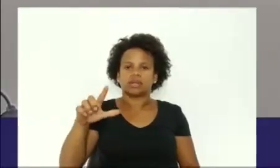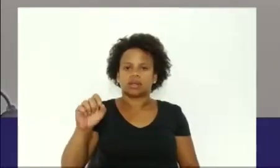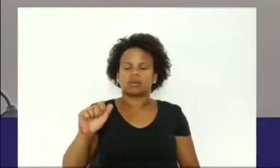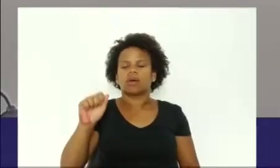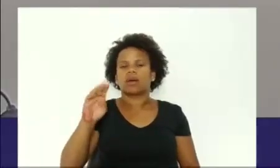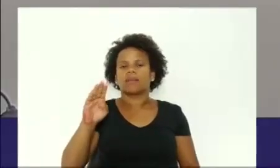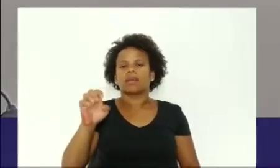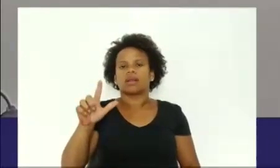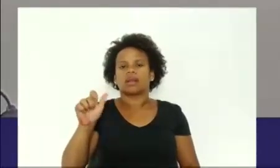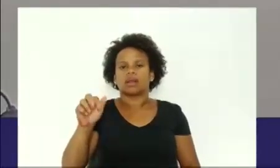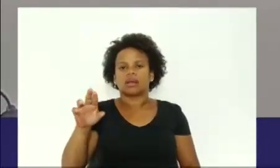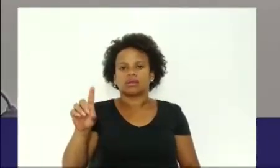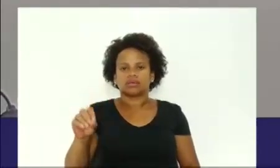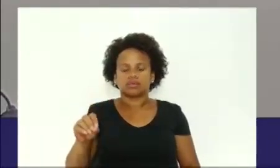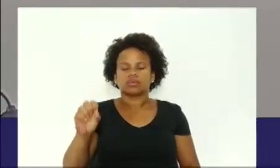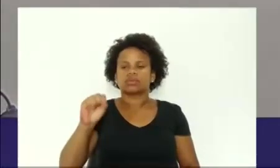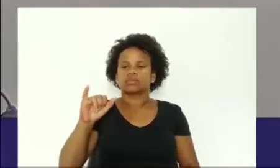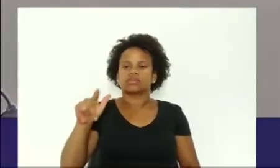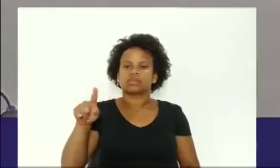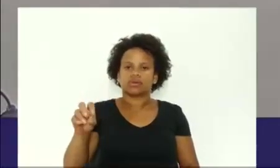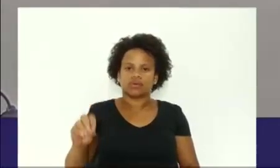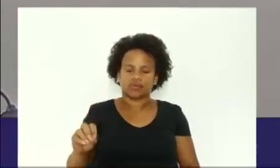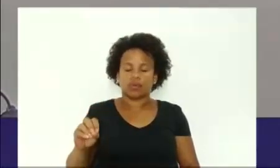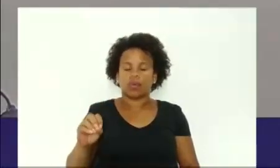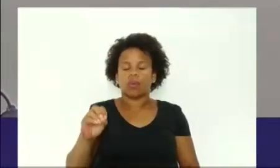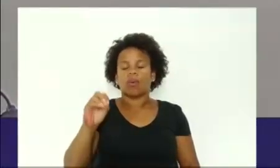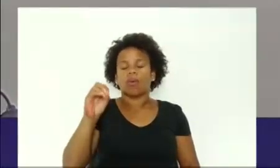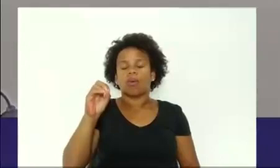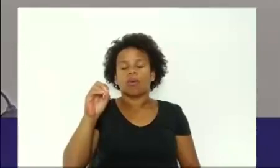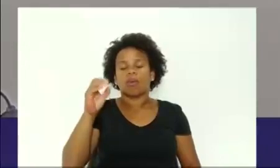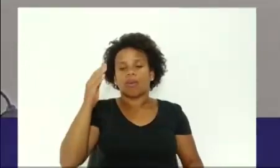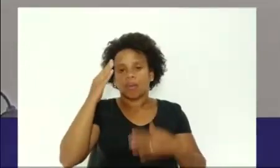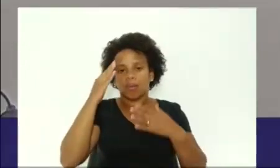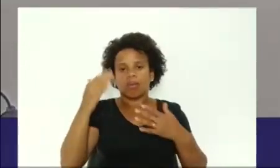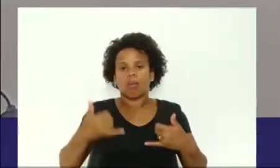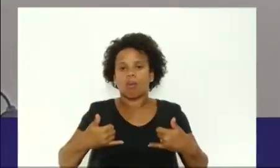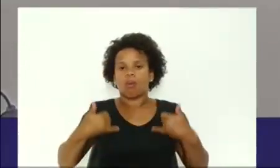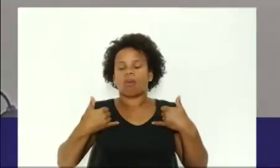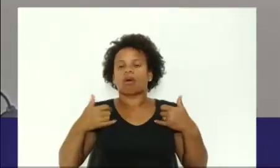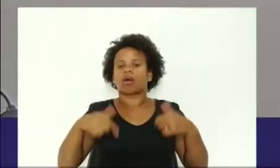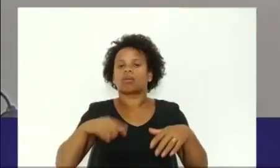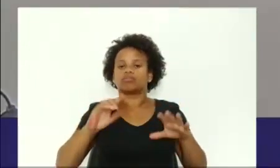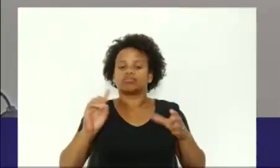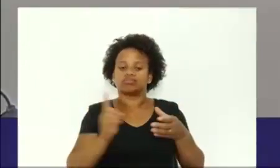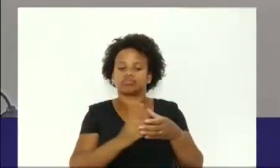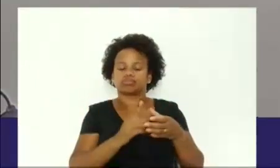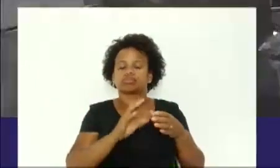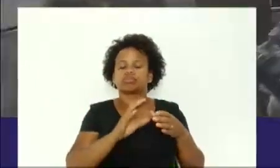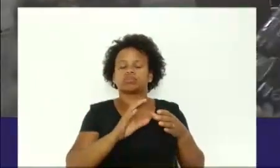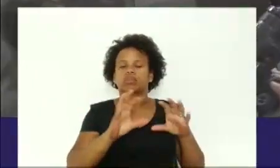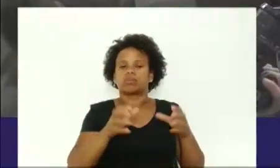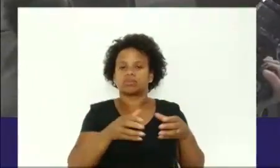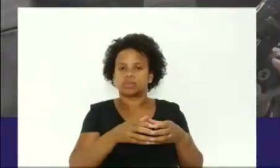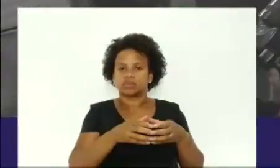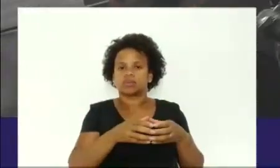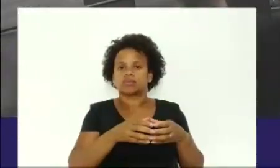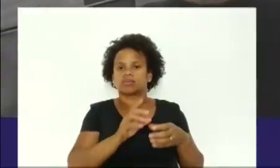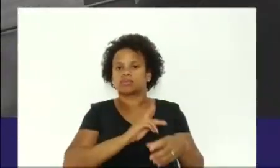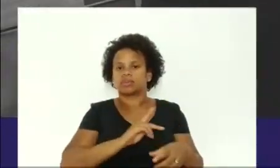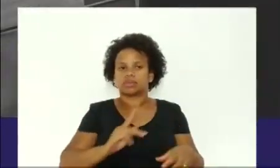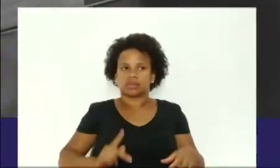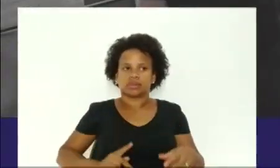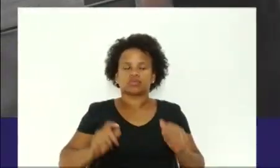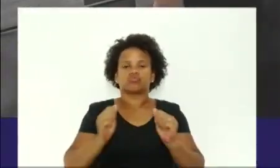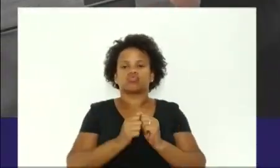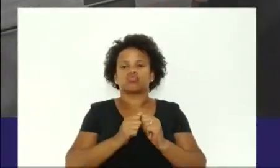Silvio. Muito me honra ser presidente dessa comissão neste ano, que faz os trabalhos ao Dia das Mulheres, juntamente com a vereadora